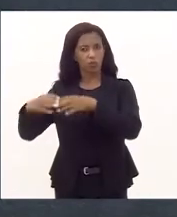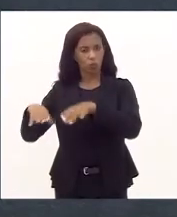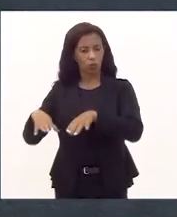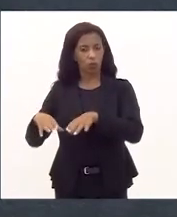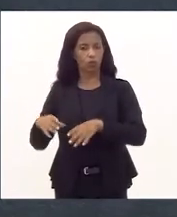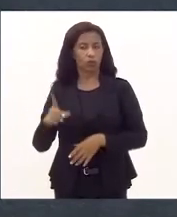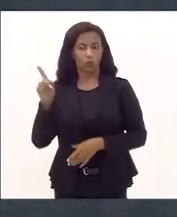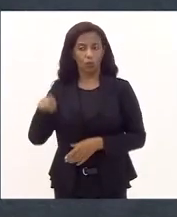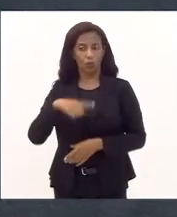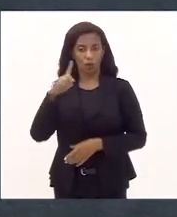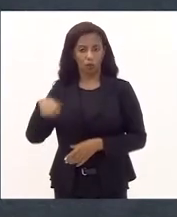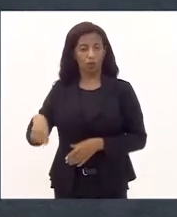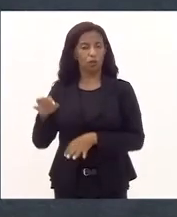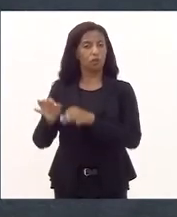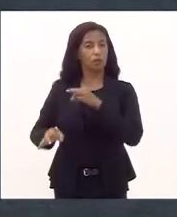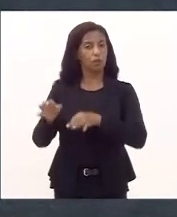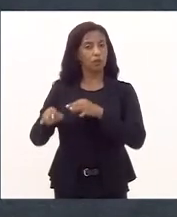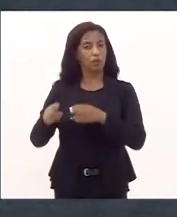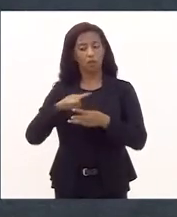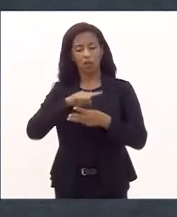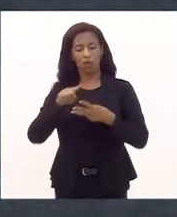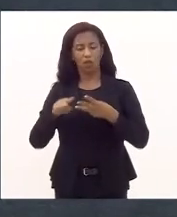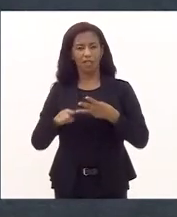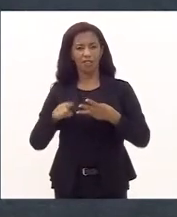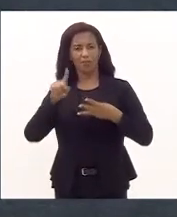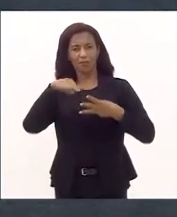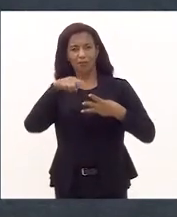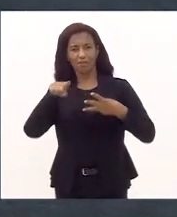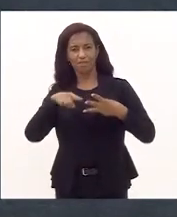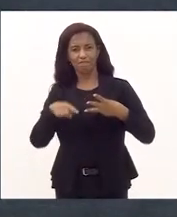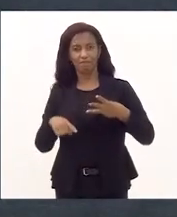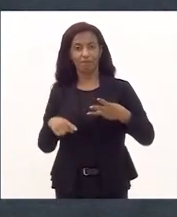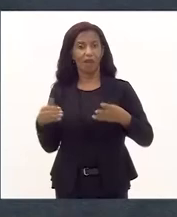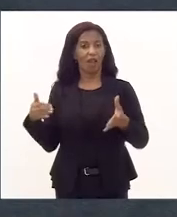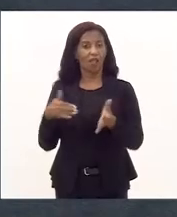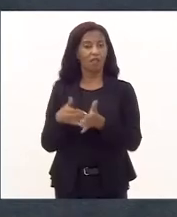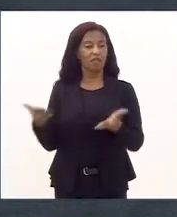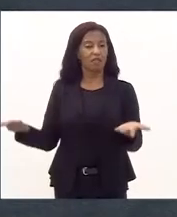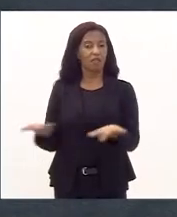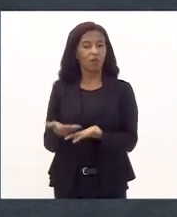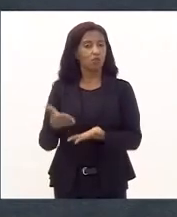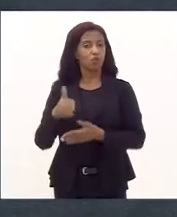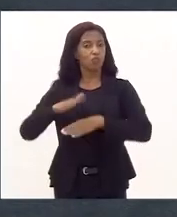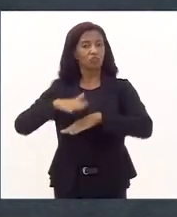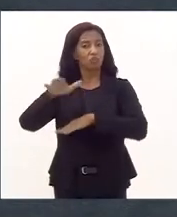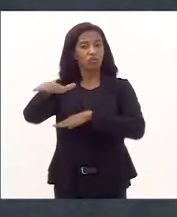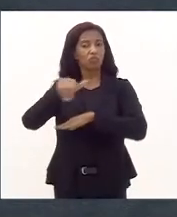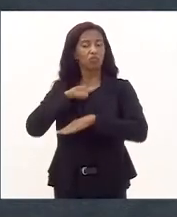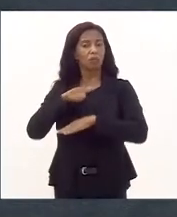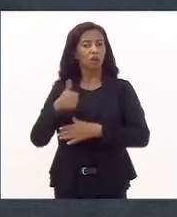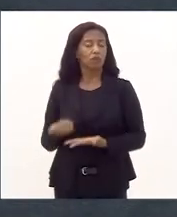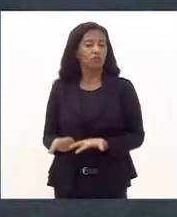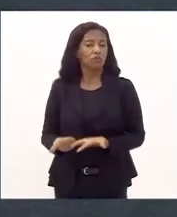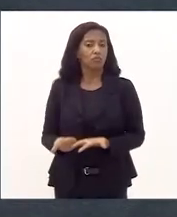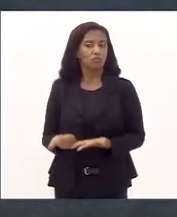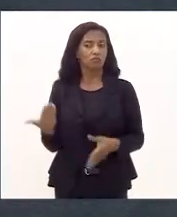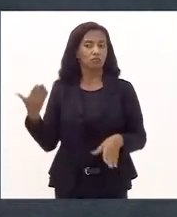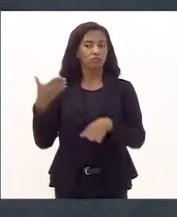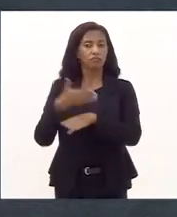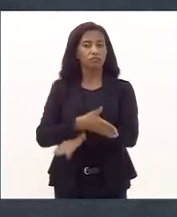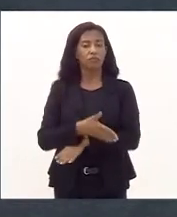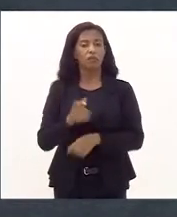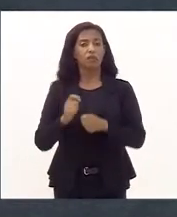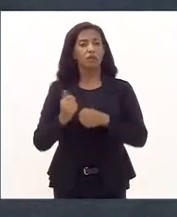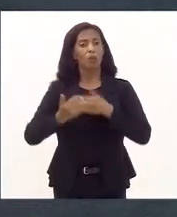com a anulação pela Justiça das três questões. Mas, até hoje, não foram convocados para fazer